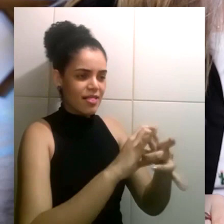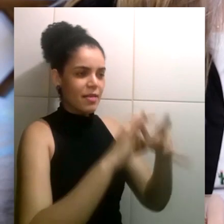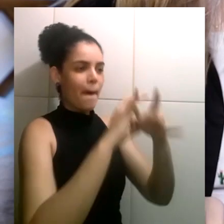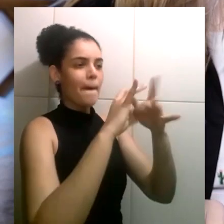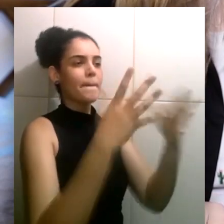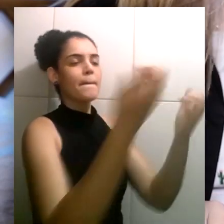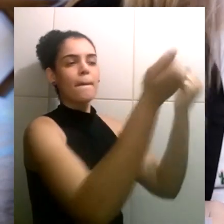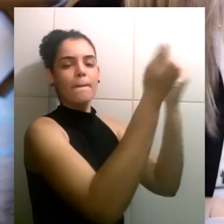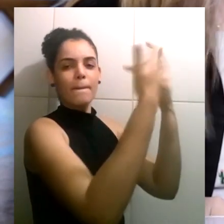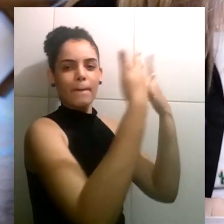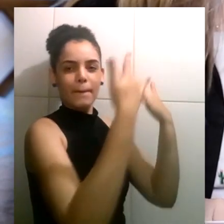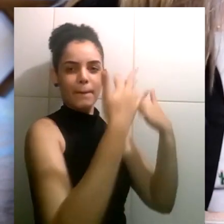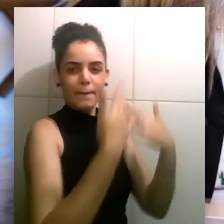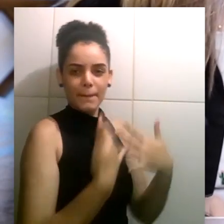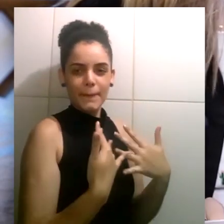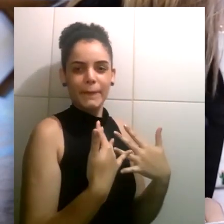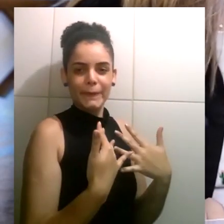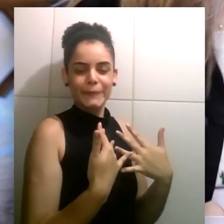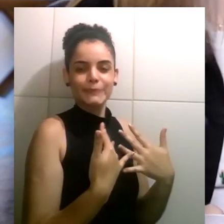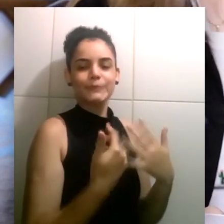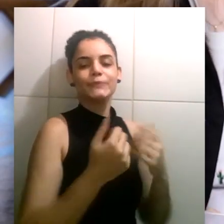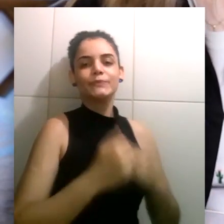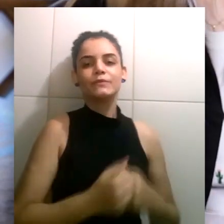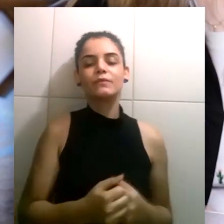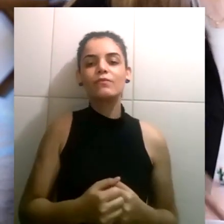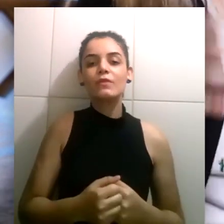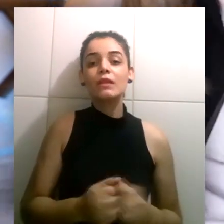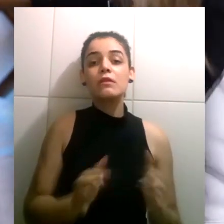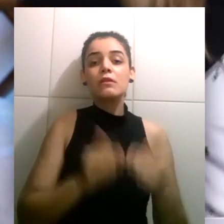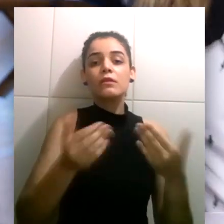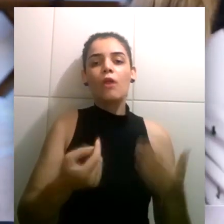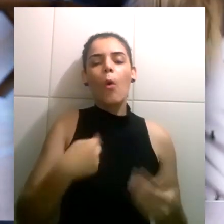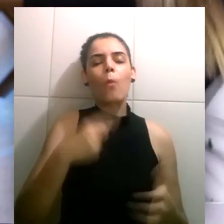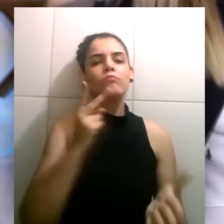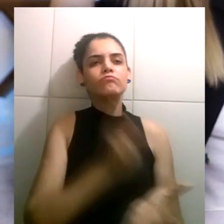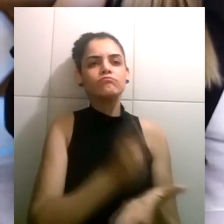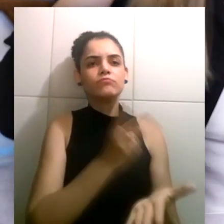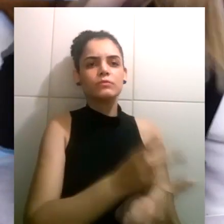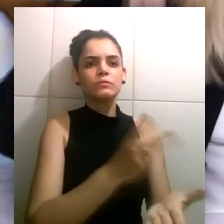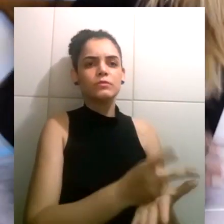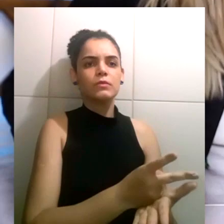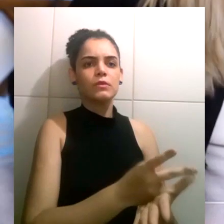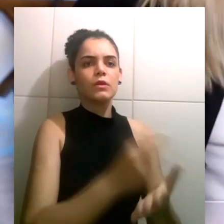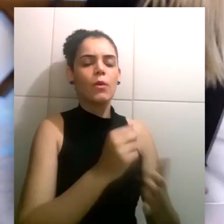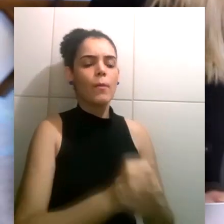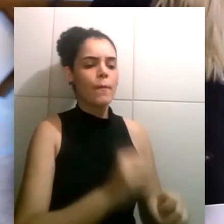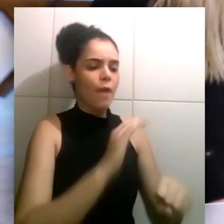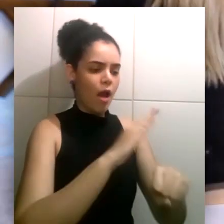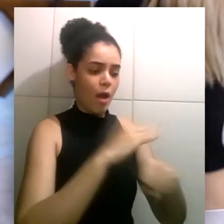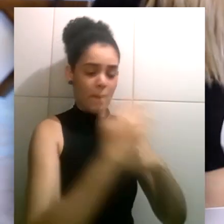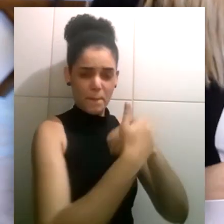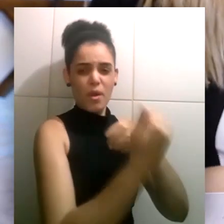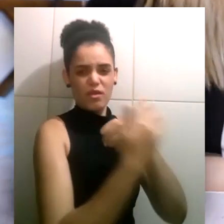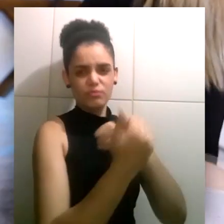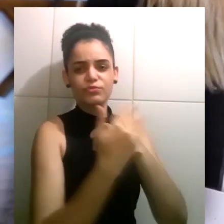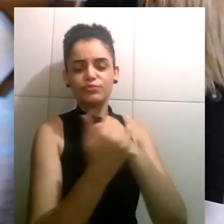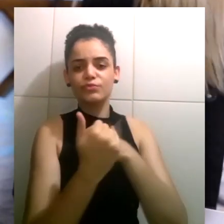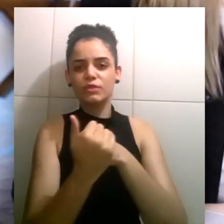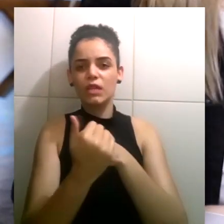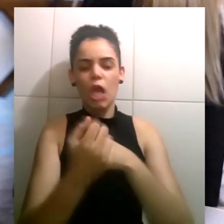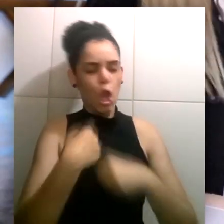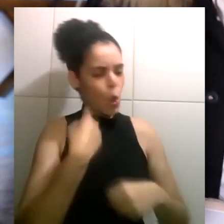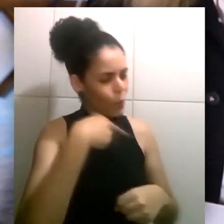mas também liberar, né? Tipo, liberar a unção. E eu, sempre que era convidado, quem quer receber